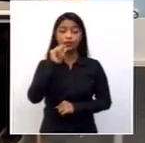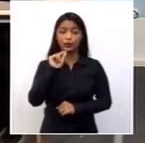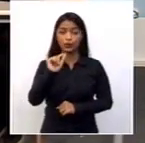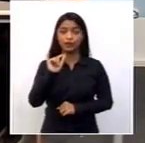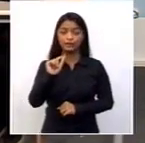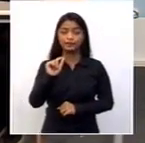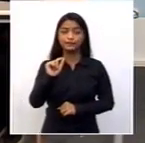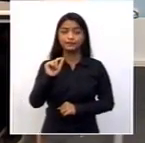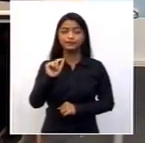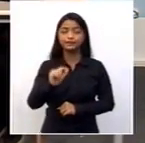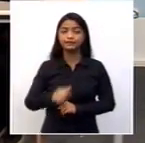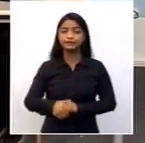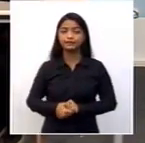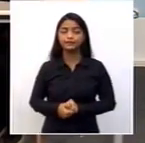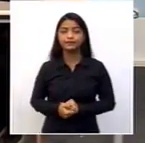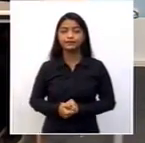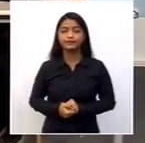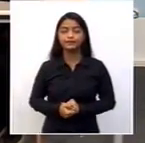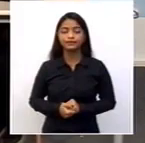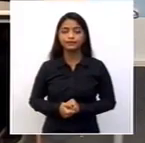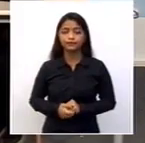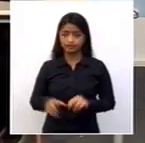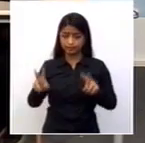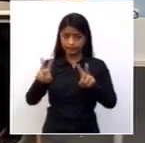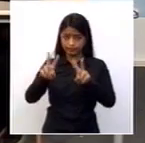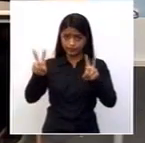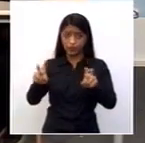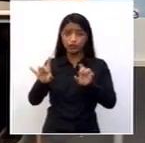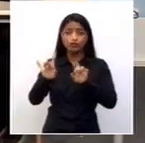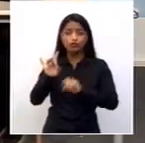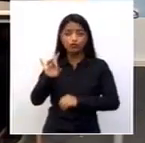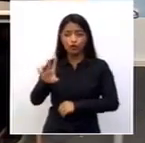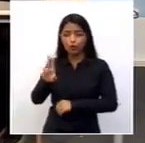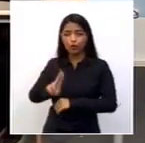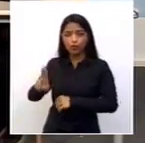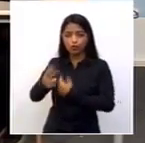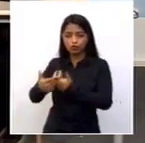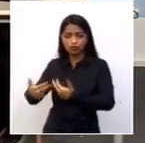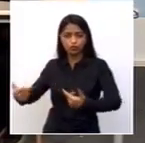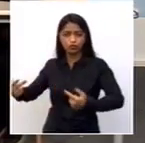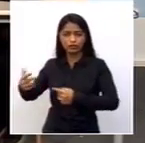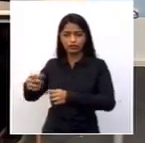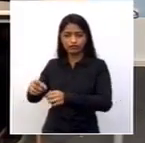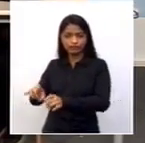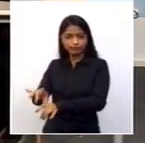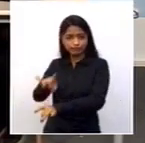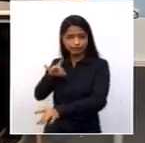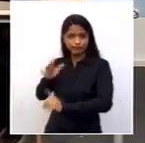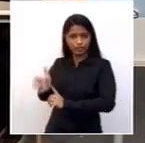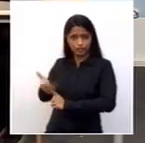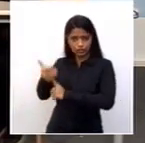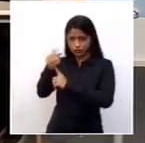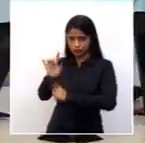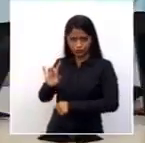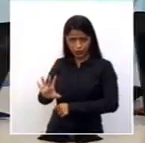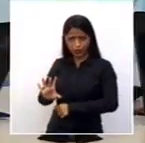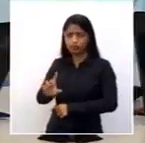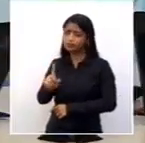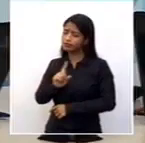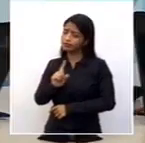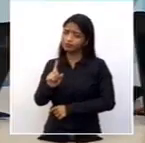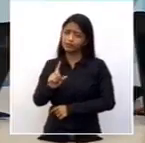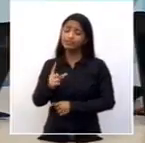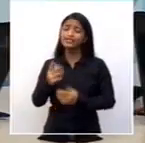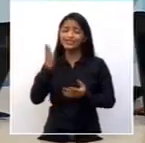observação é em relação ao uso não apenas dos recursos digitais. Nós sabemos que temos muitos alunos da rede